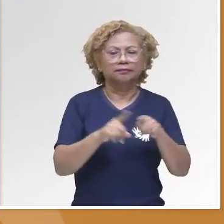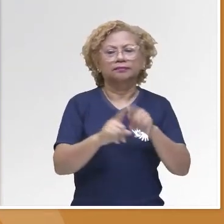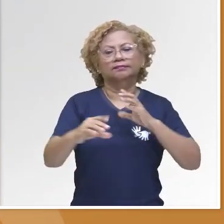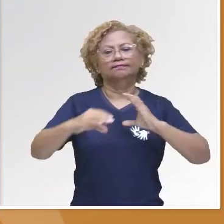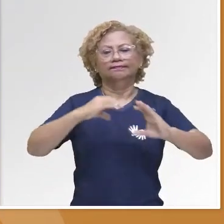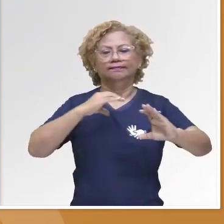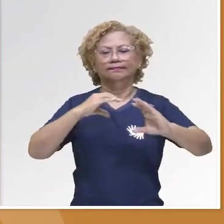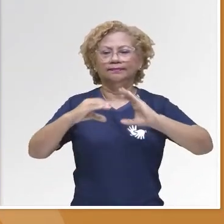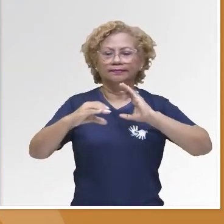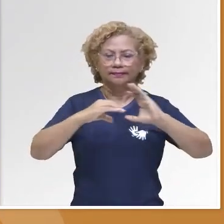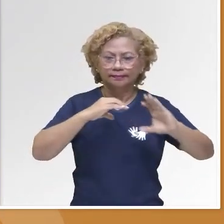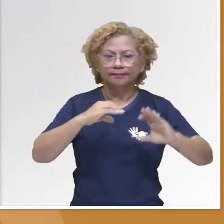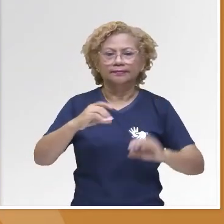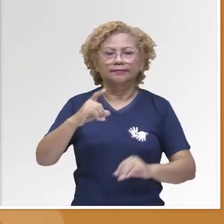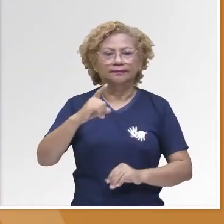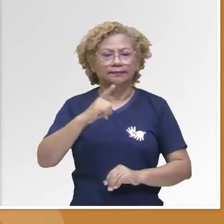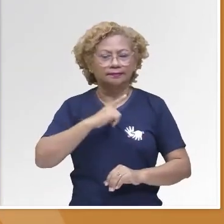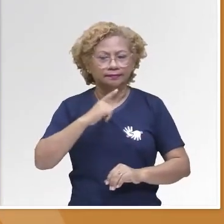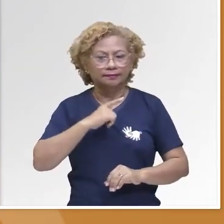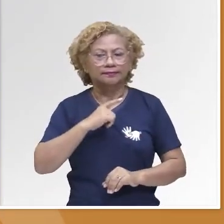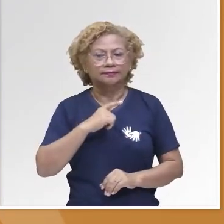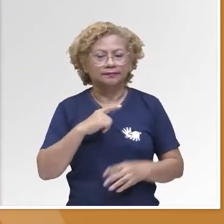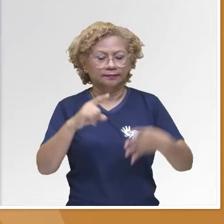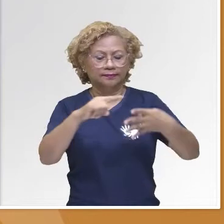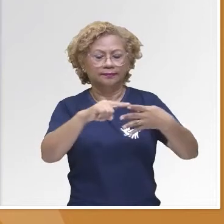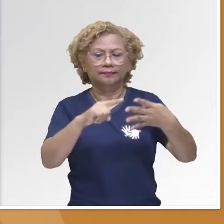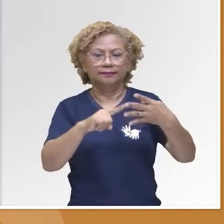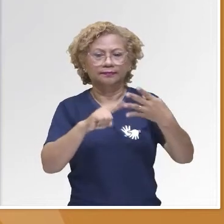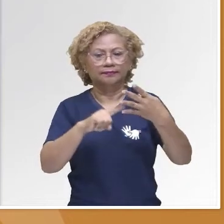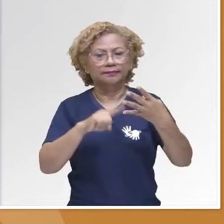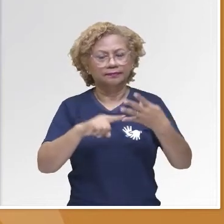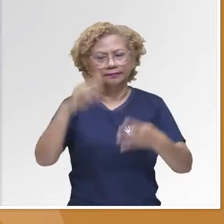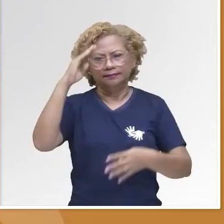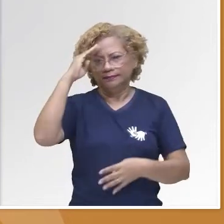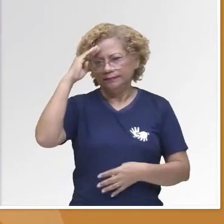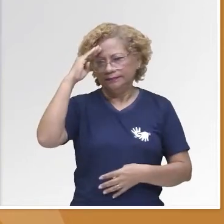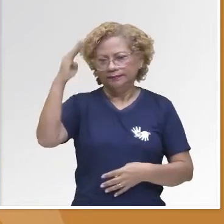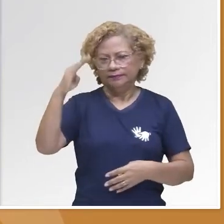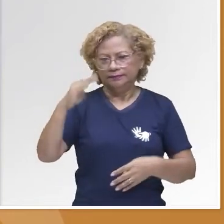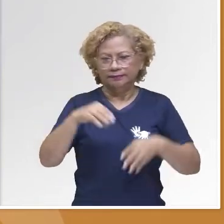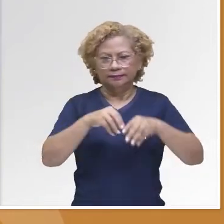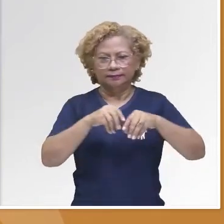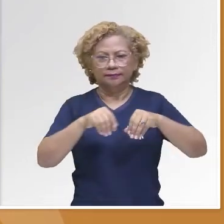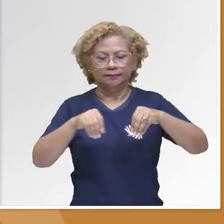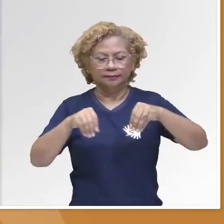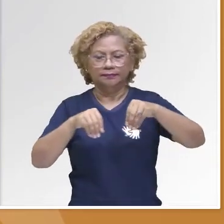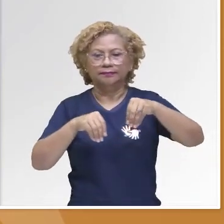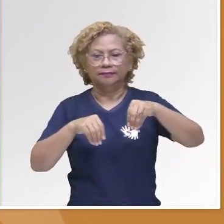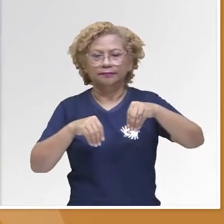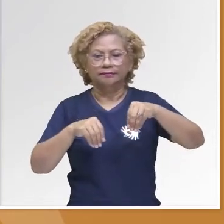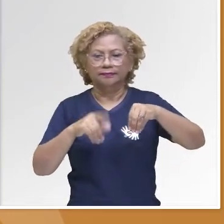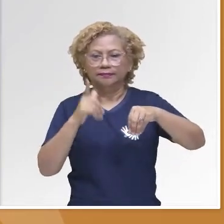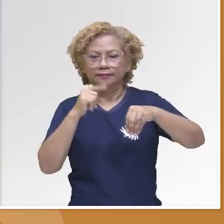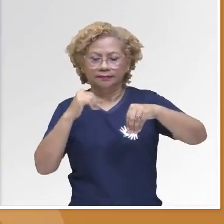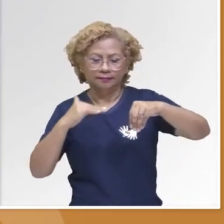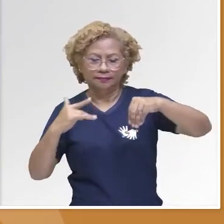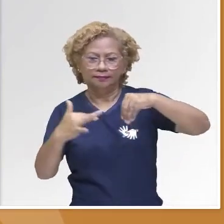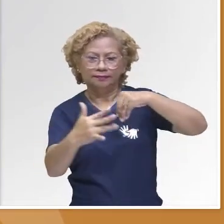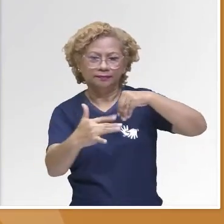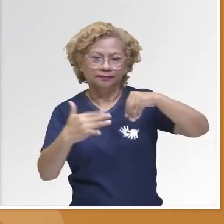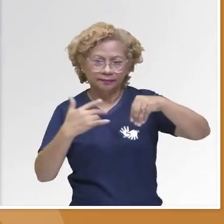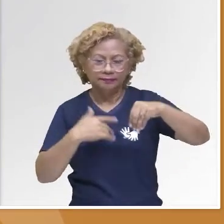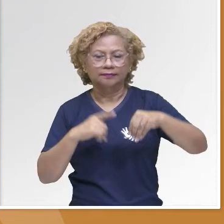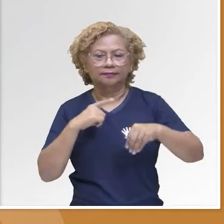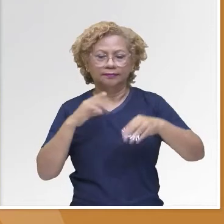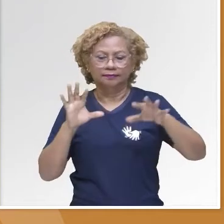comunicações fazem com que essas ilhas principais elas sejam interligadas, né, de uma forma